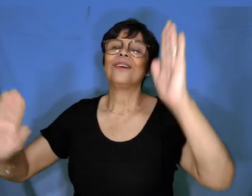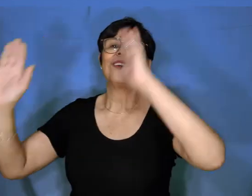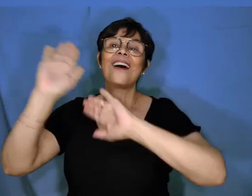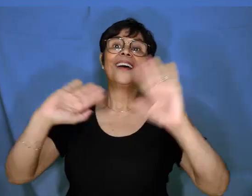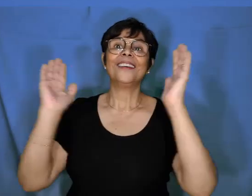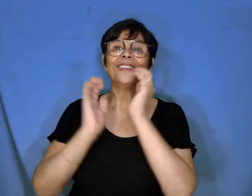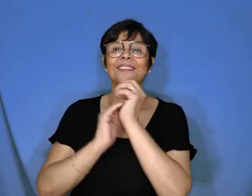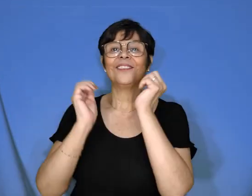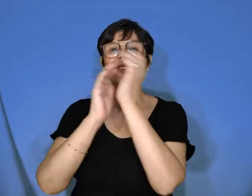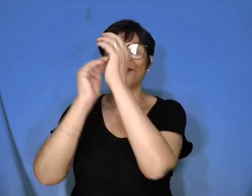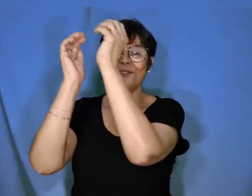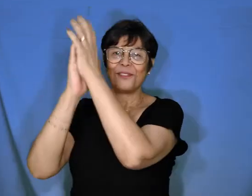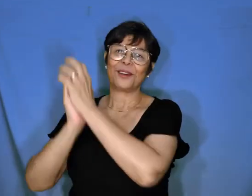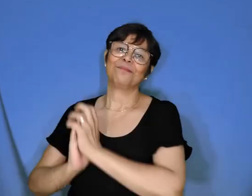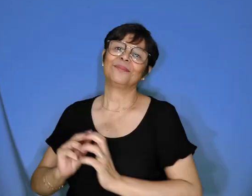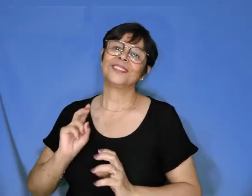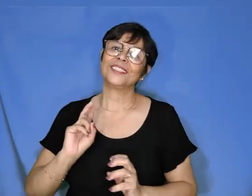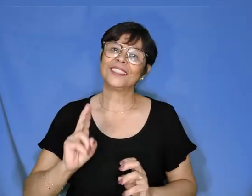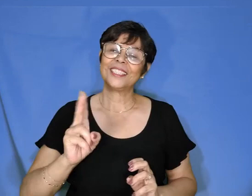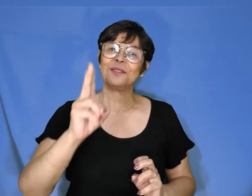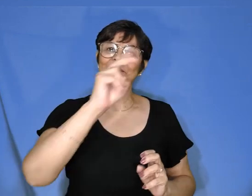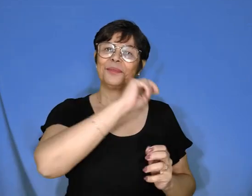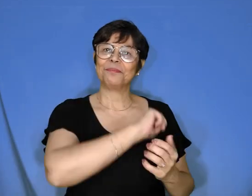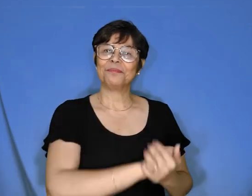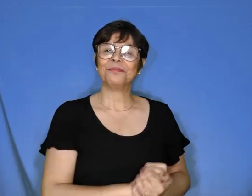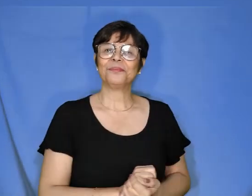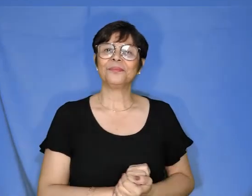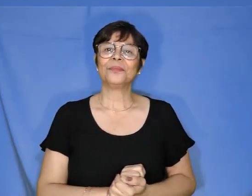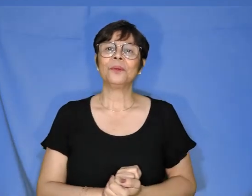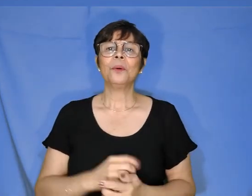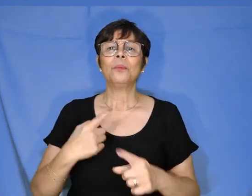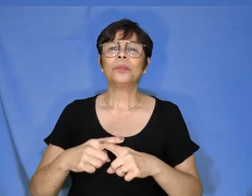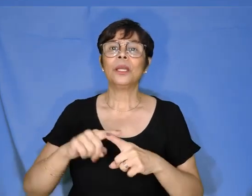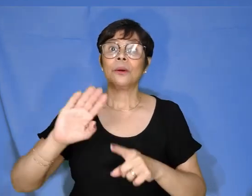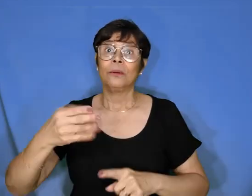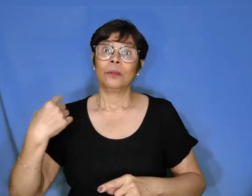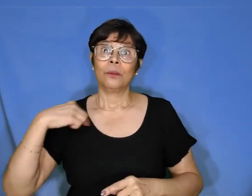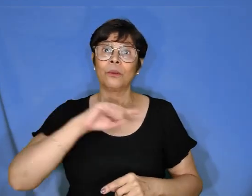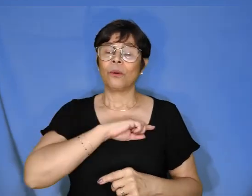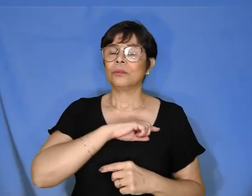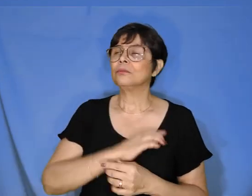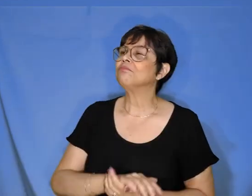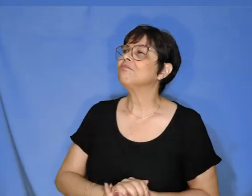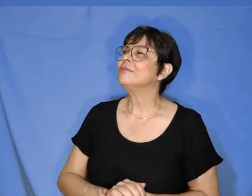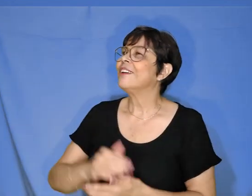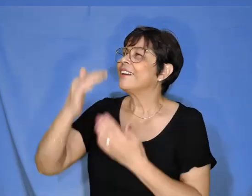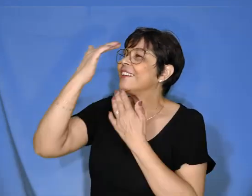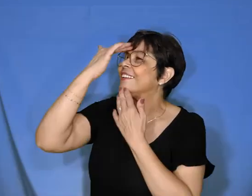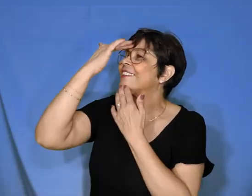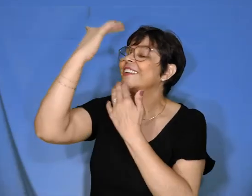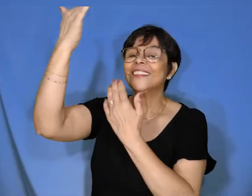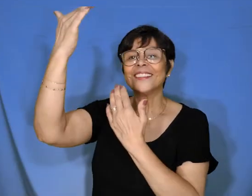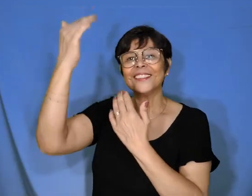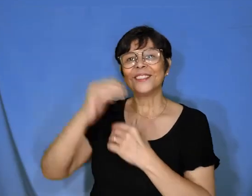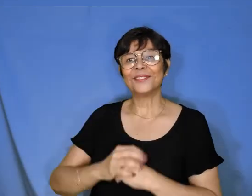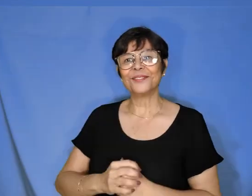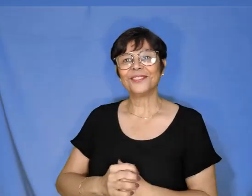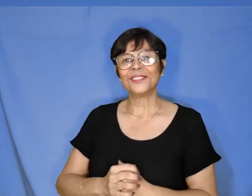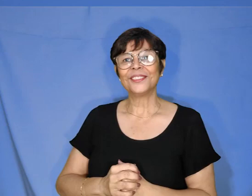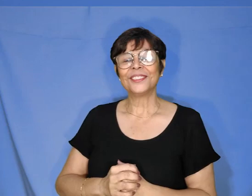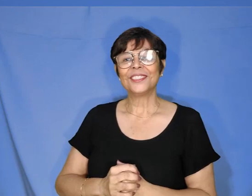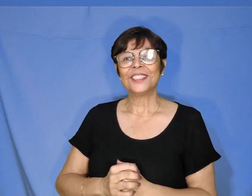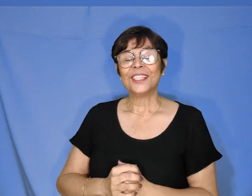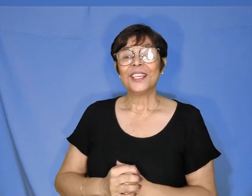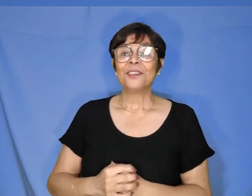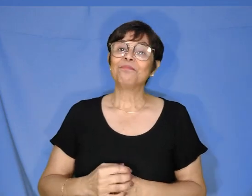circunstâncias. Deus merece a nossa gratidão. Quando ele fala dando graças a Deus, embora eu estou falando de um contexto geral,